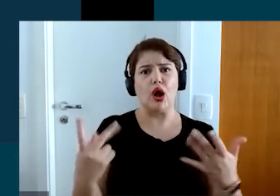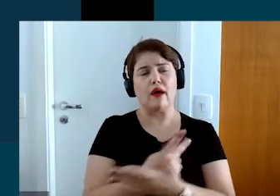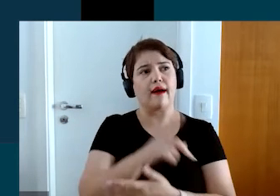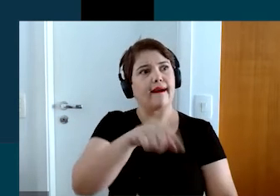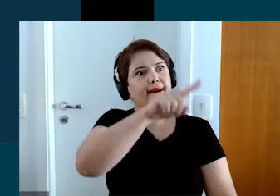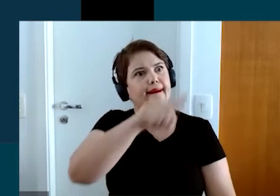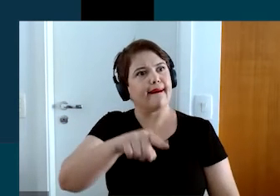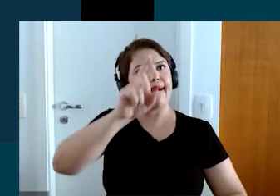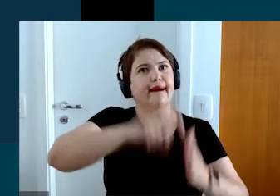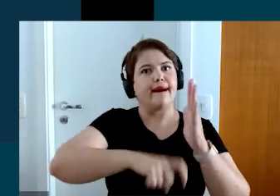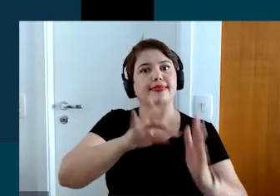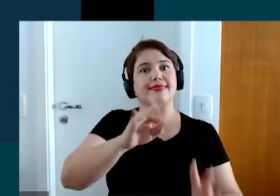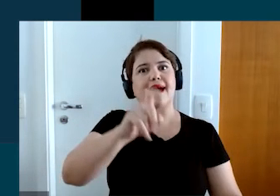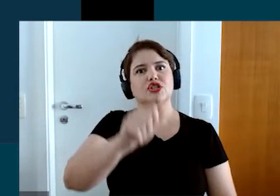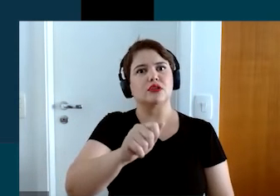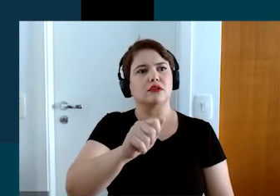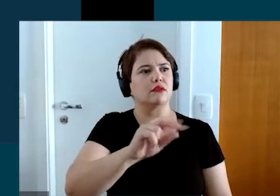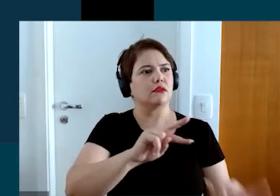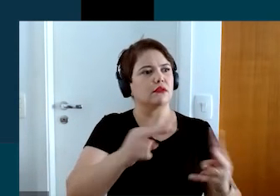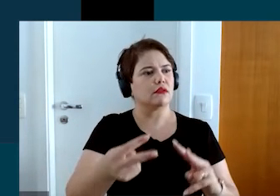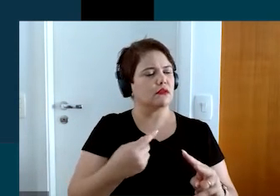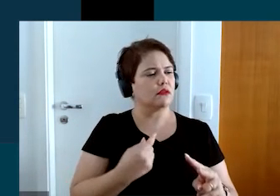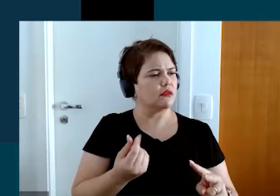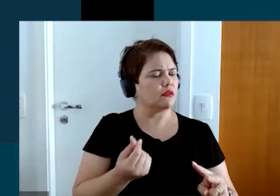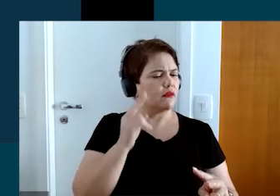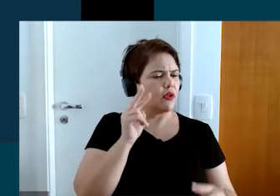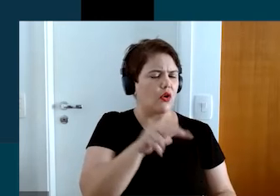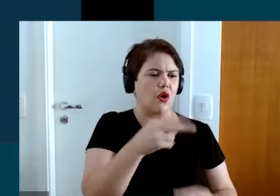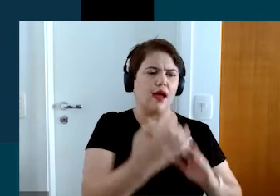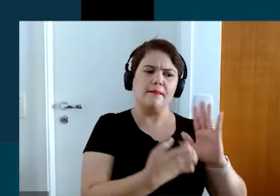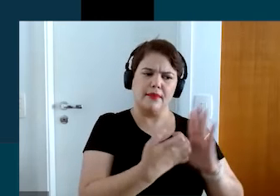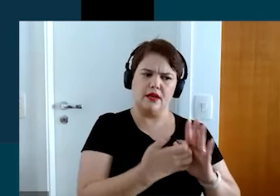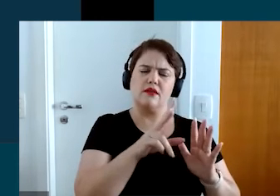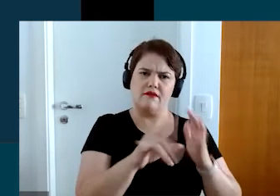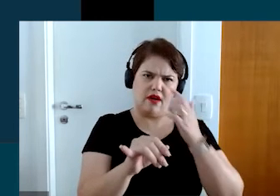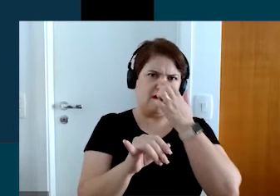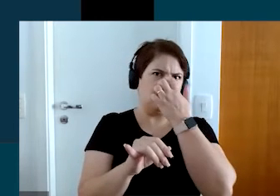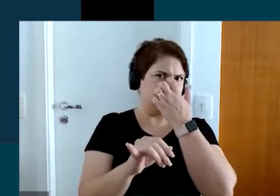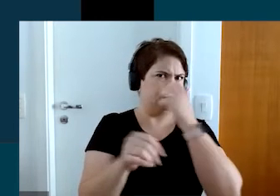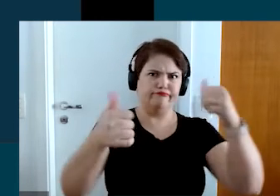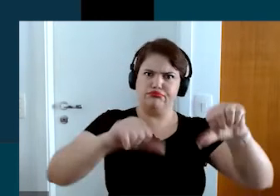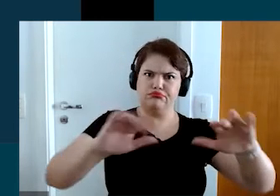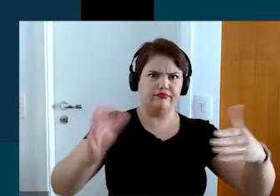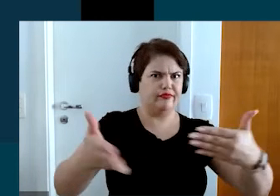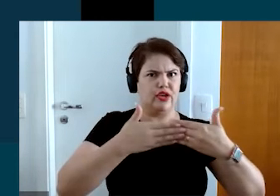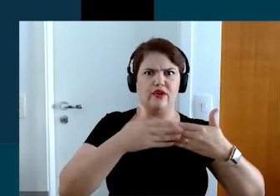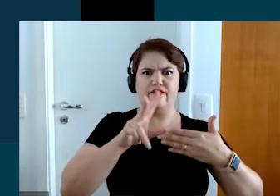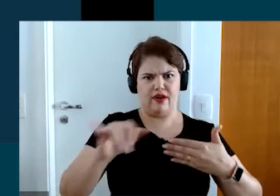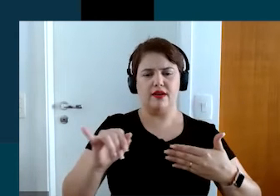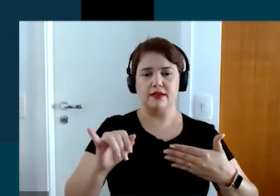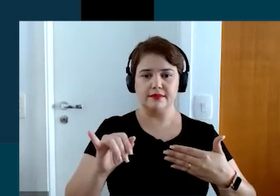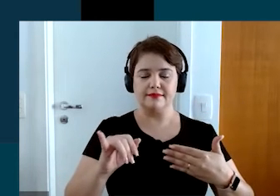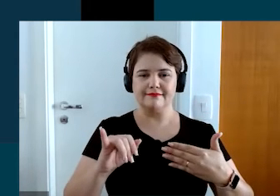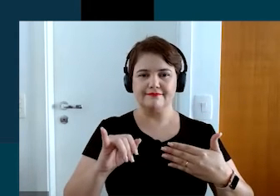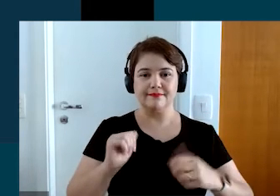ia superar a taxa de conversão. E aí eu falei, poxa, essa empresa está fadada, né, ao fracasso, vai quebrar em algum momento. E aí eu